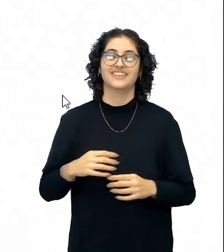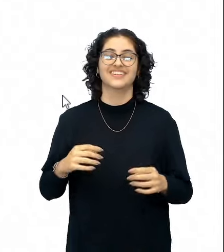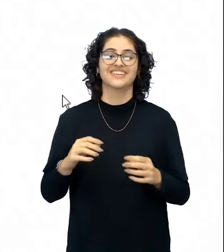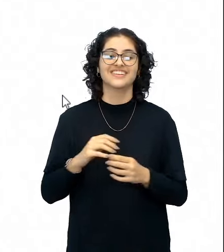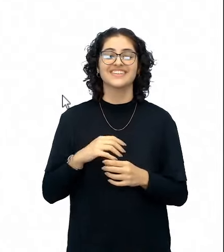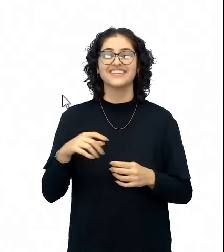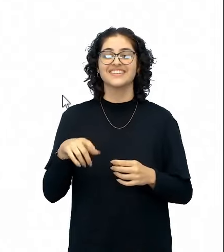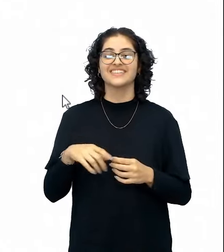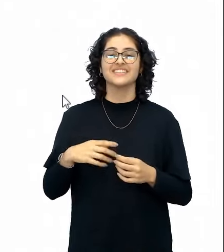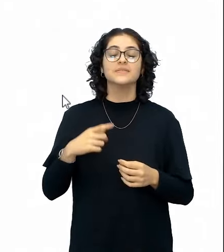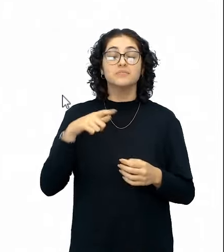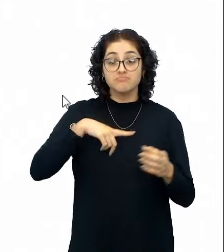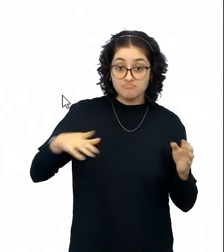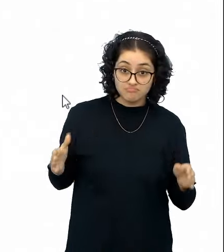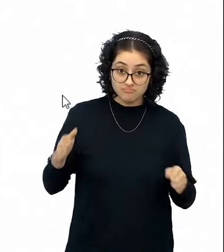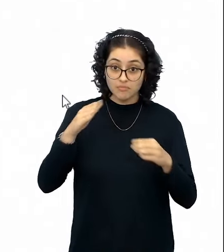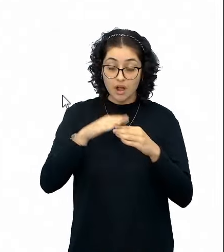está